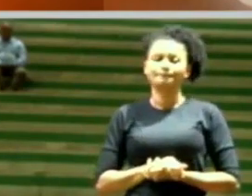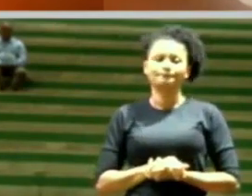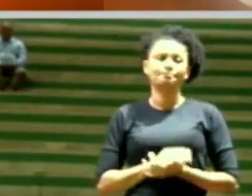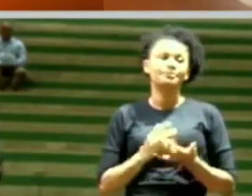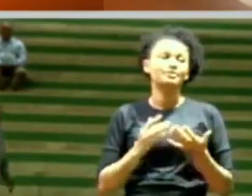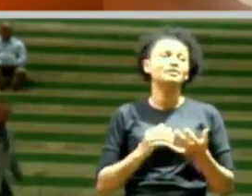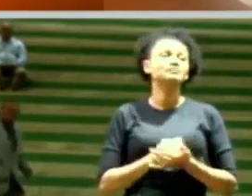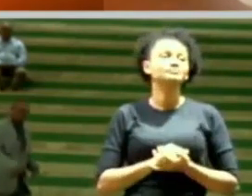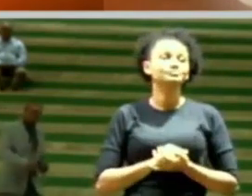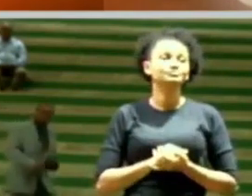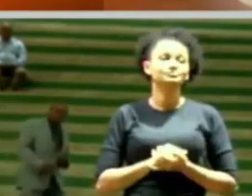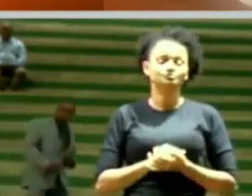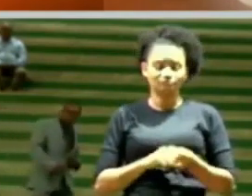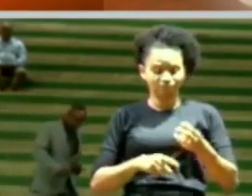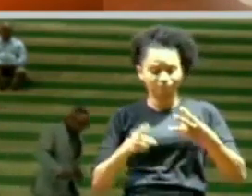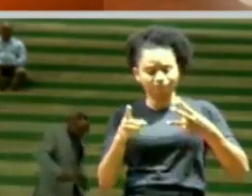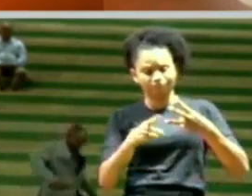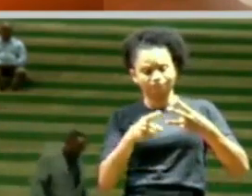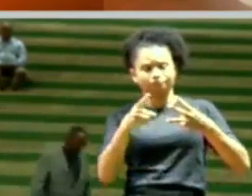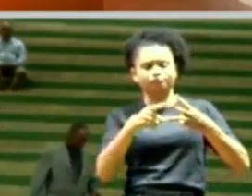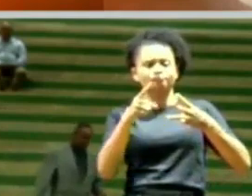Há três marcas